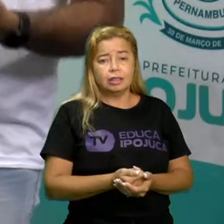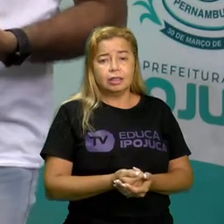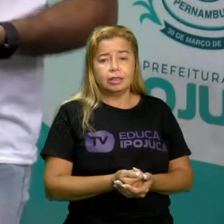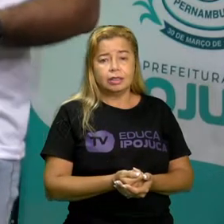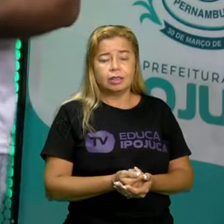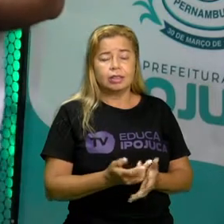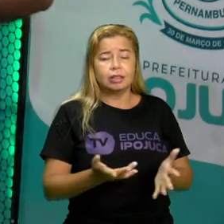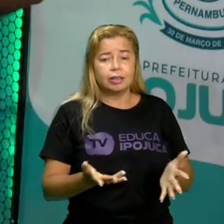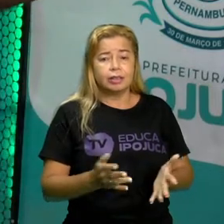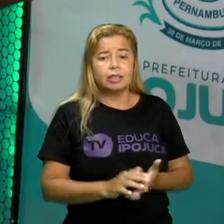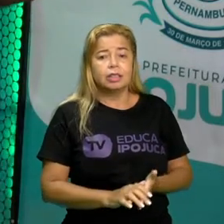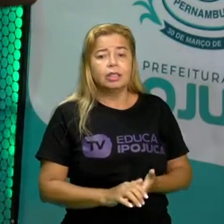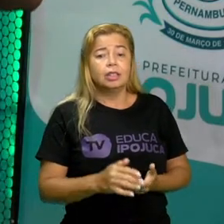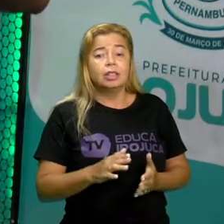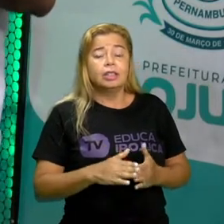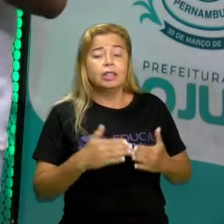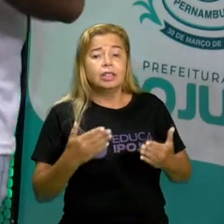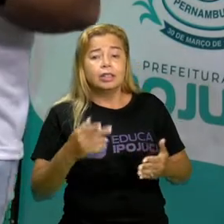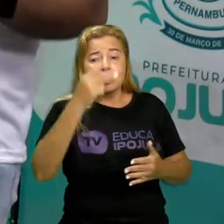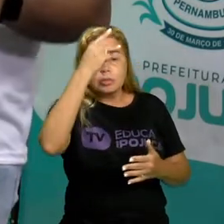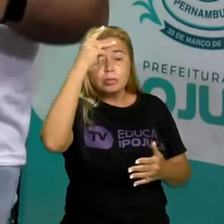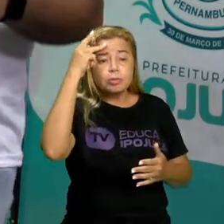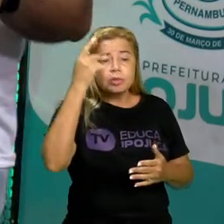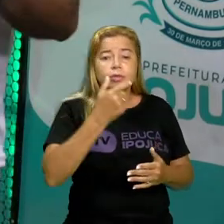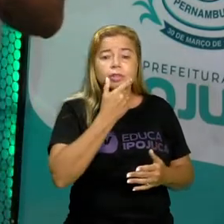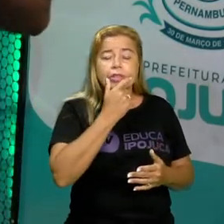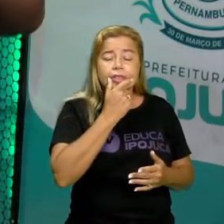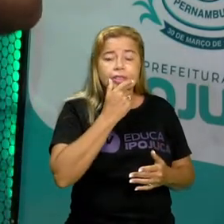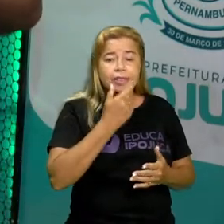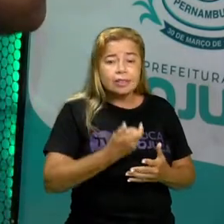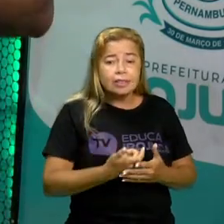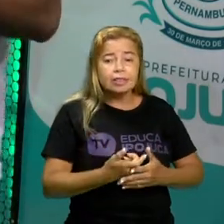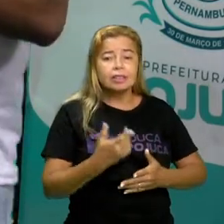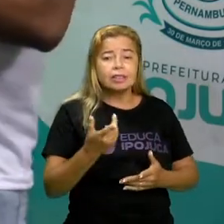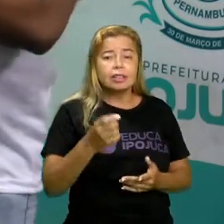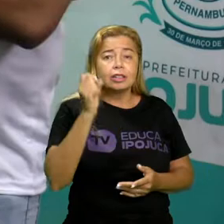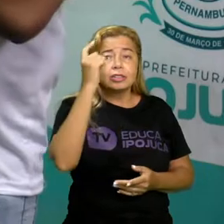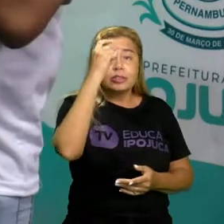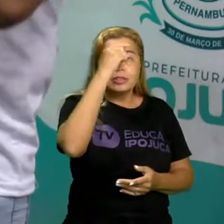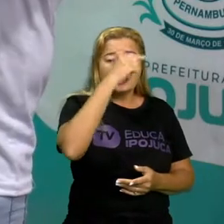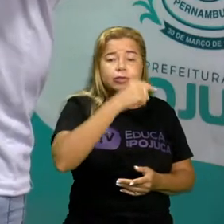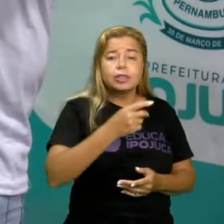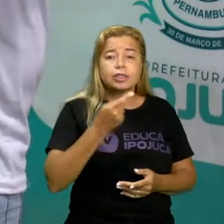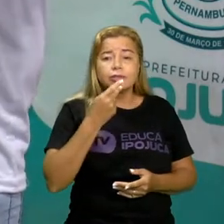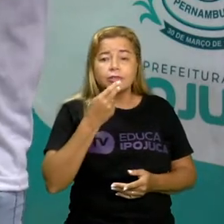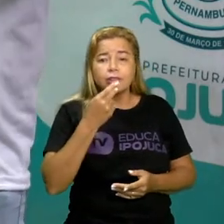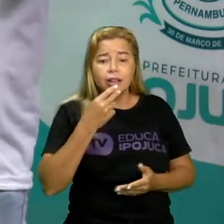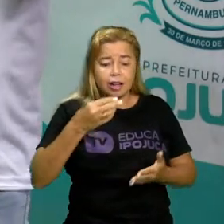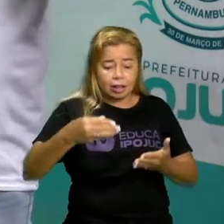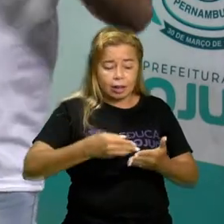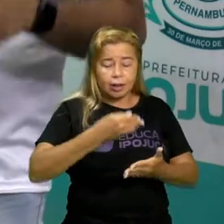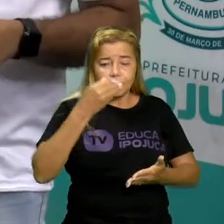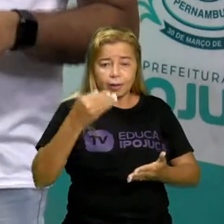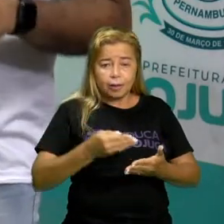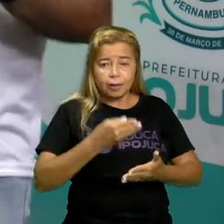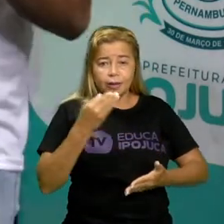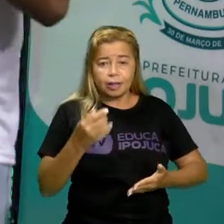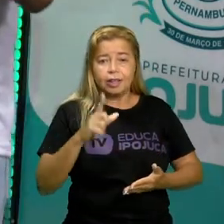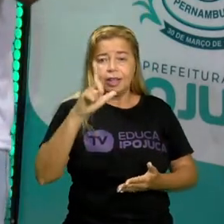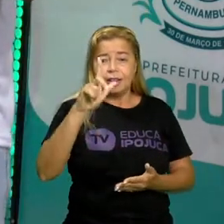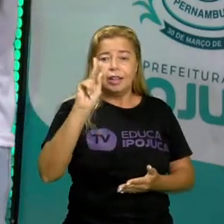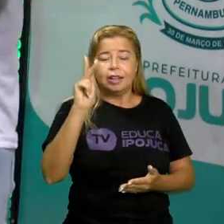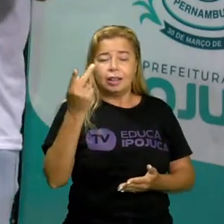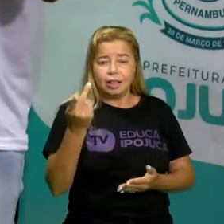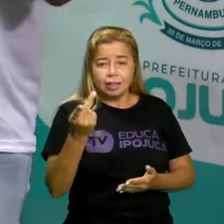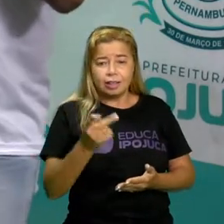grande dificuldade quando vão aprender o português na hora de pronunciar. A mesma coisa acontece aí com o som do TH.